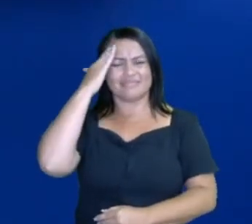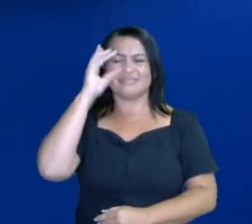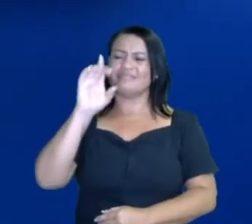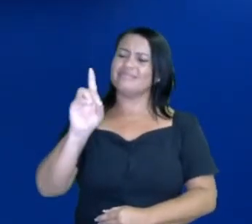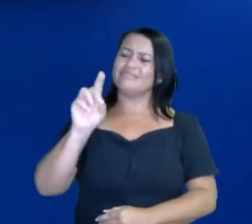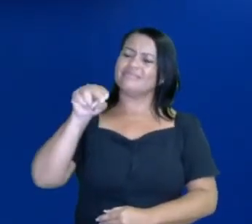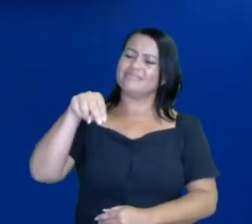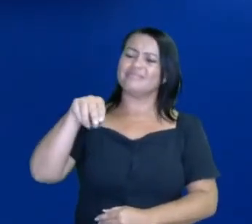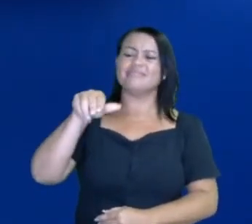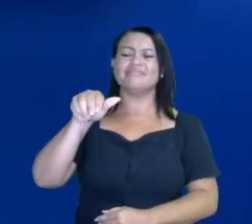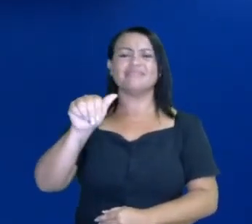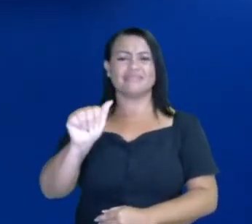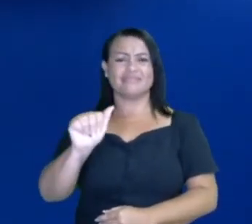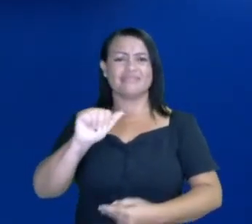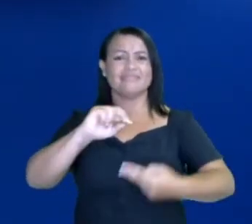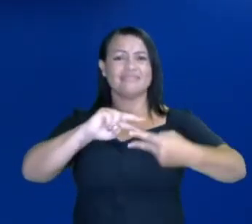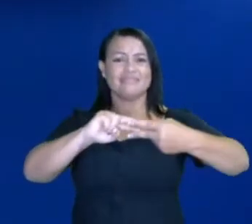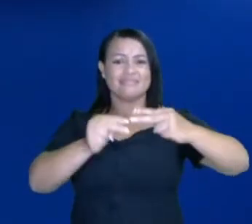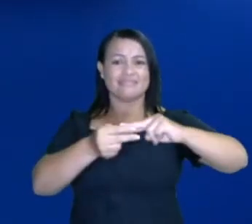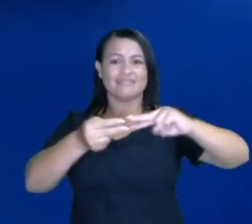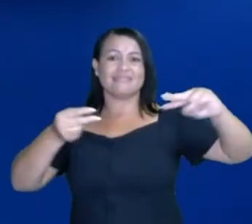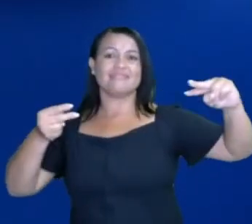Significa ácido